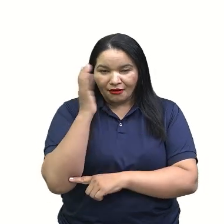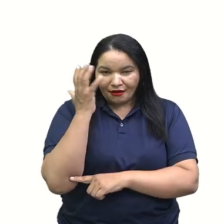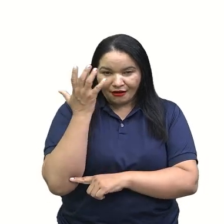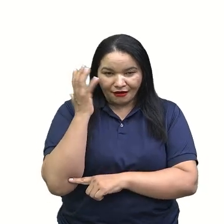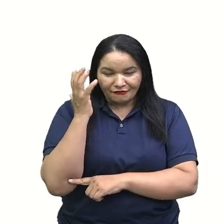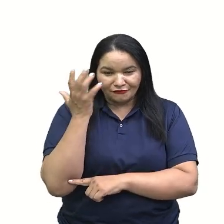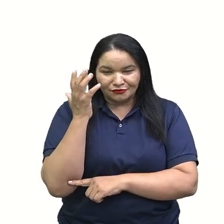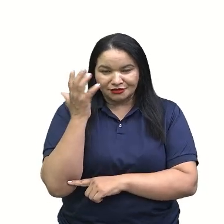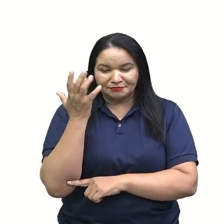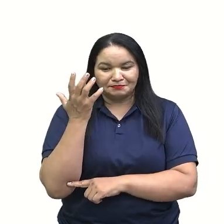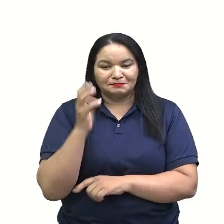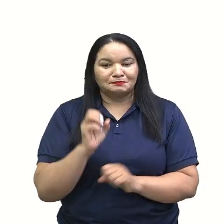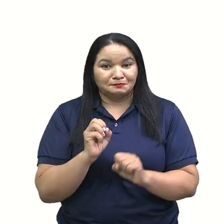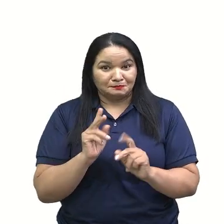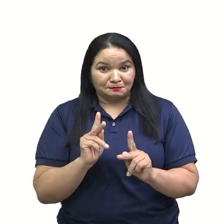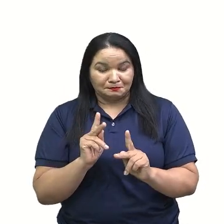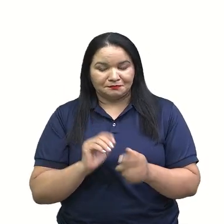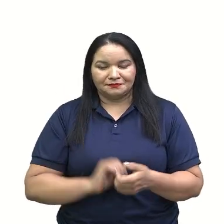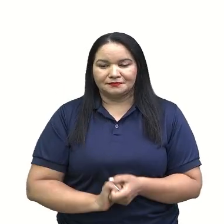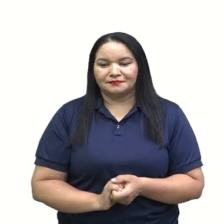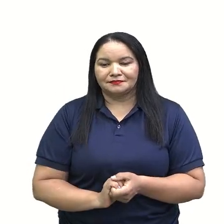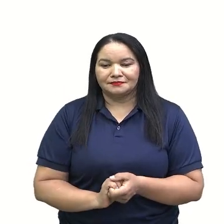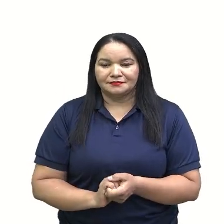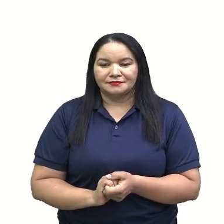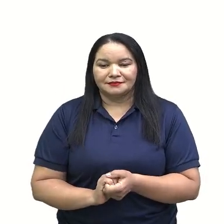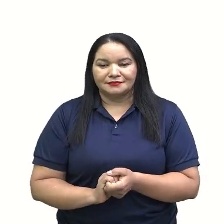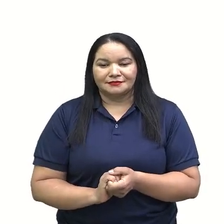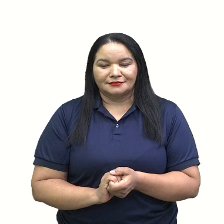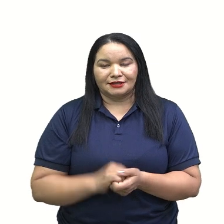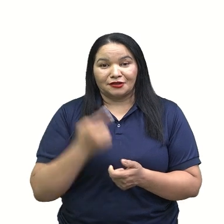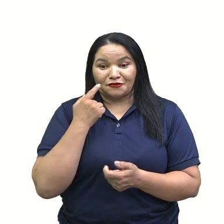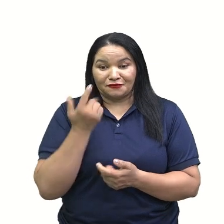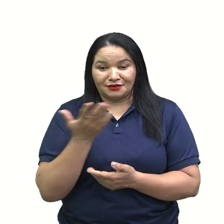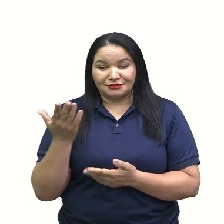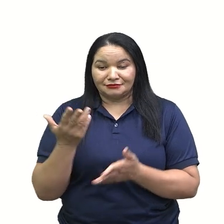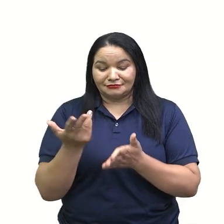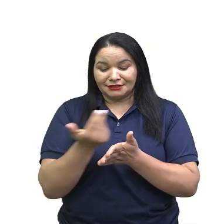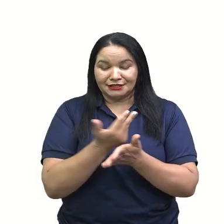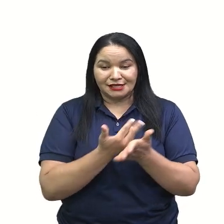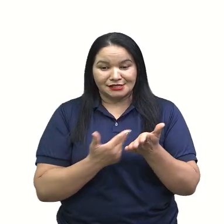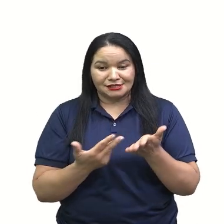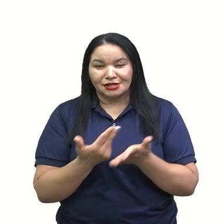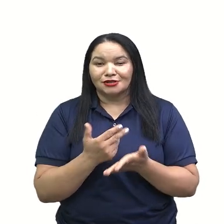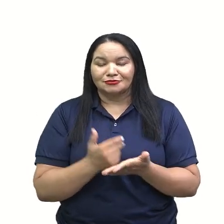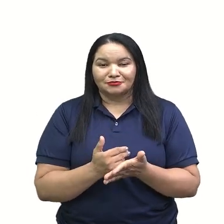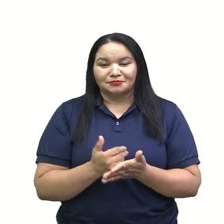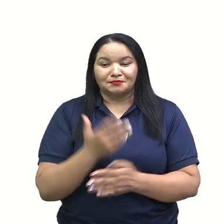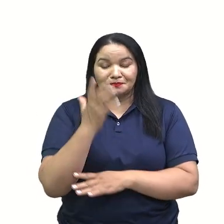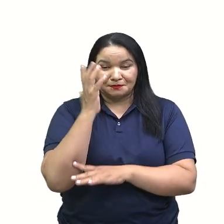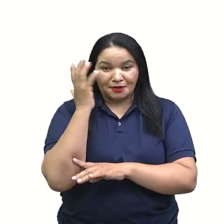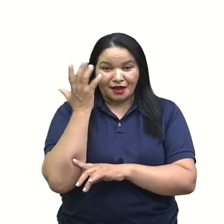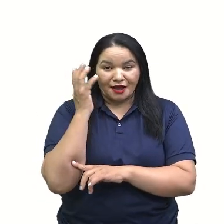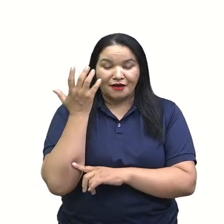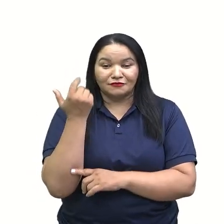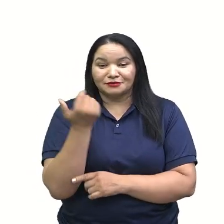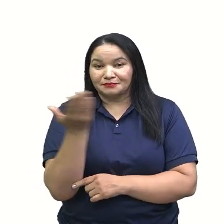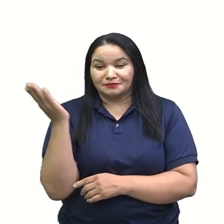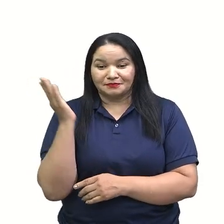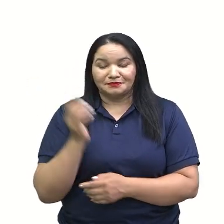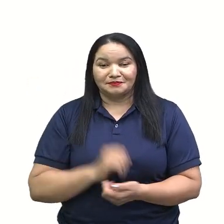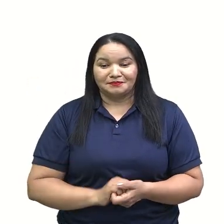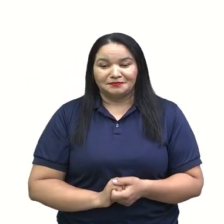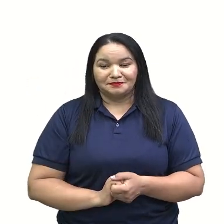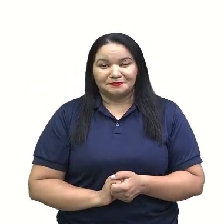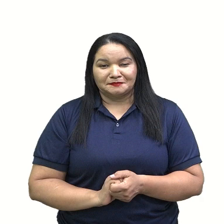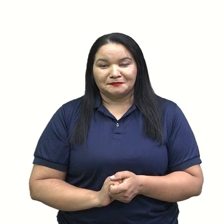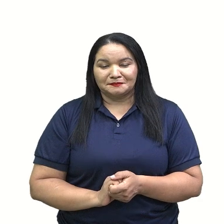tudo bem? E essa árvore aqui, vamos fazer aqui um desenho bem, né, tradicional, bem frequente aí na nossa